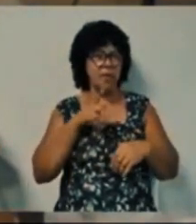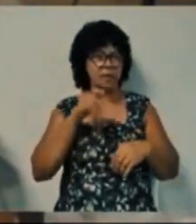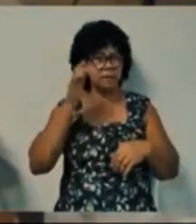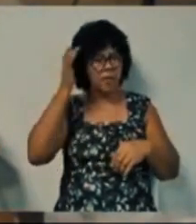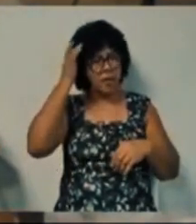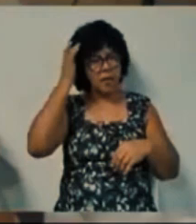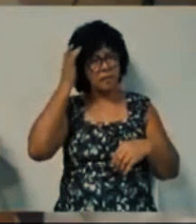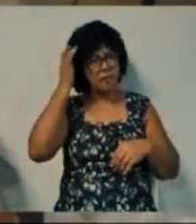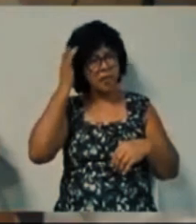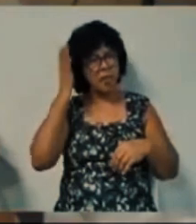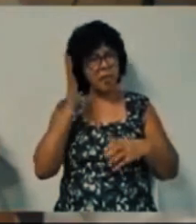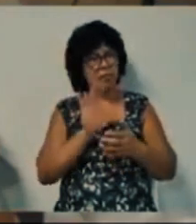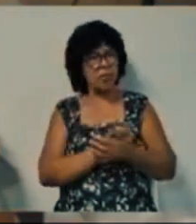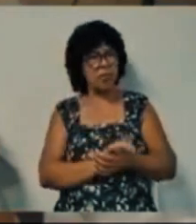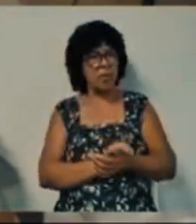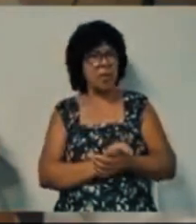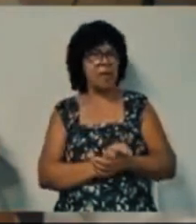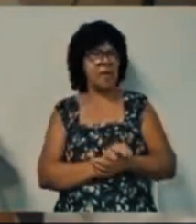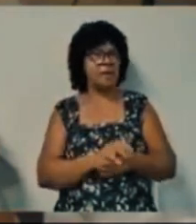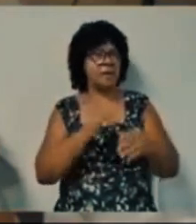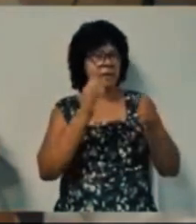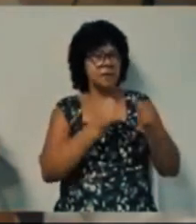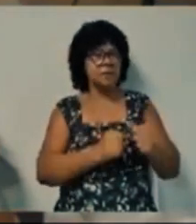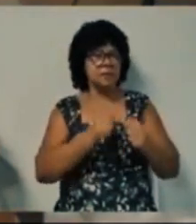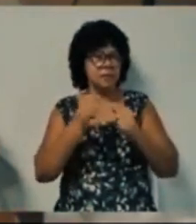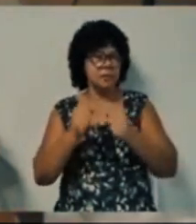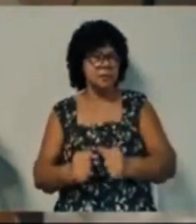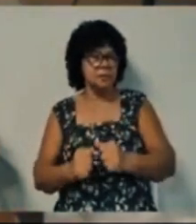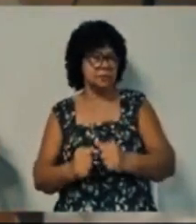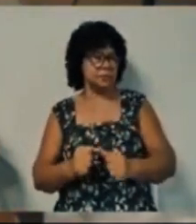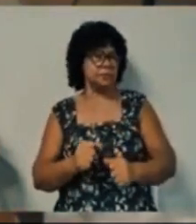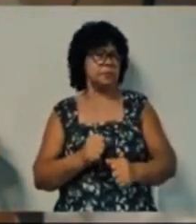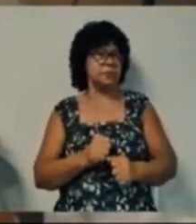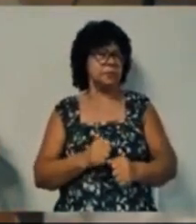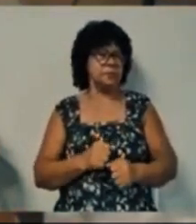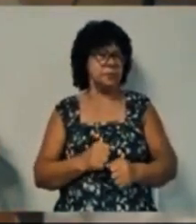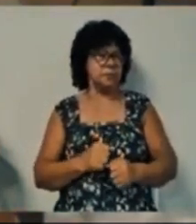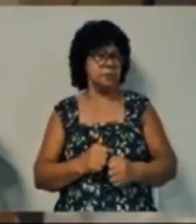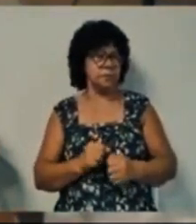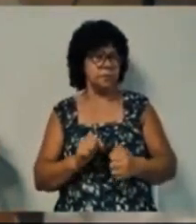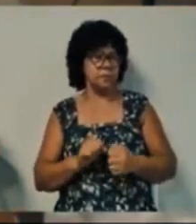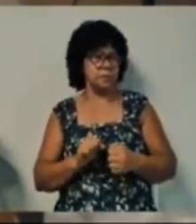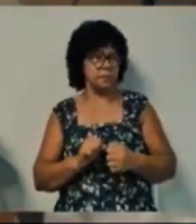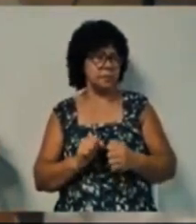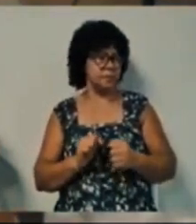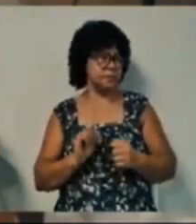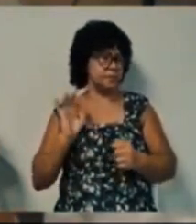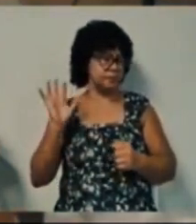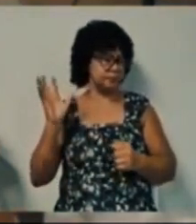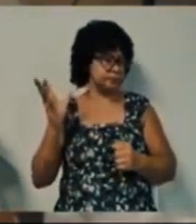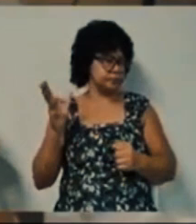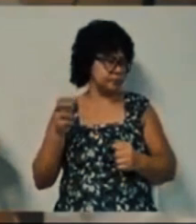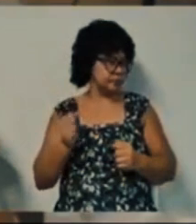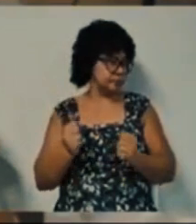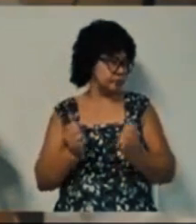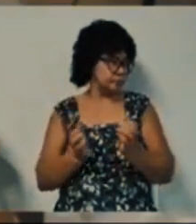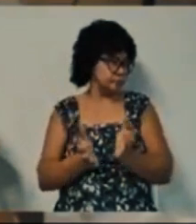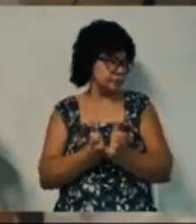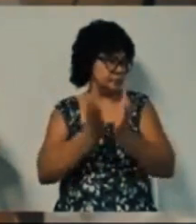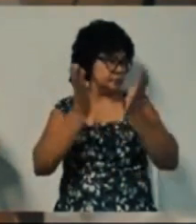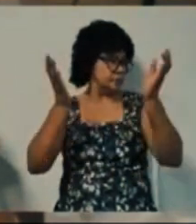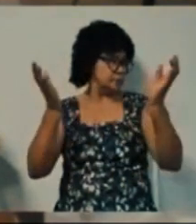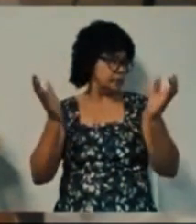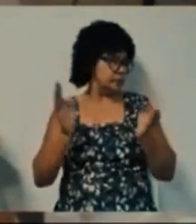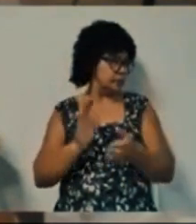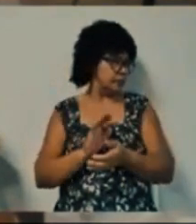segundo o poder que em nós opera. Tem poder de Deus aí na tua vida,